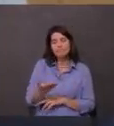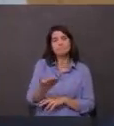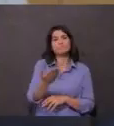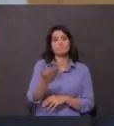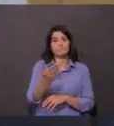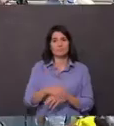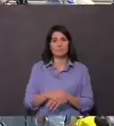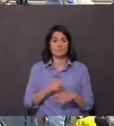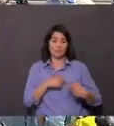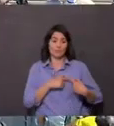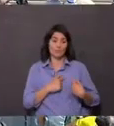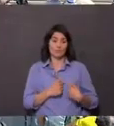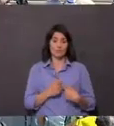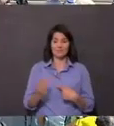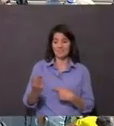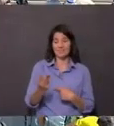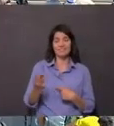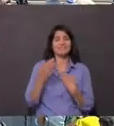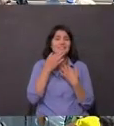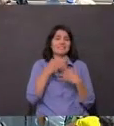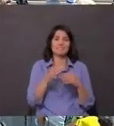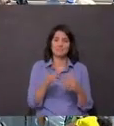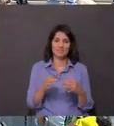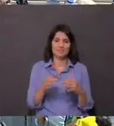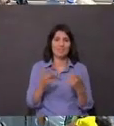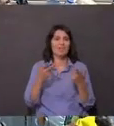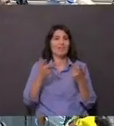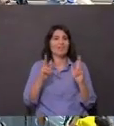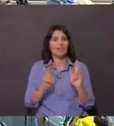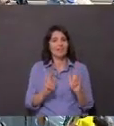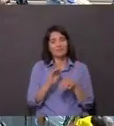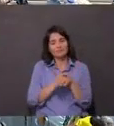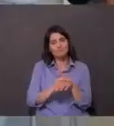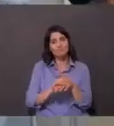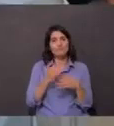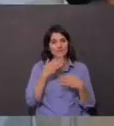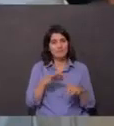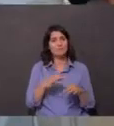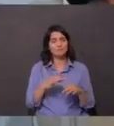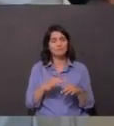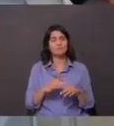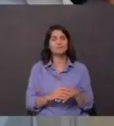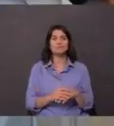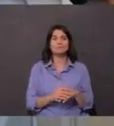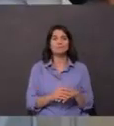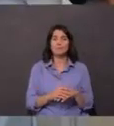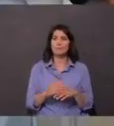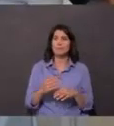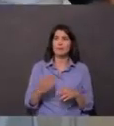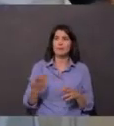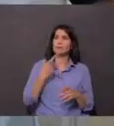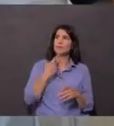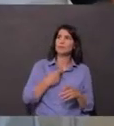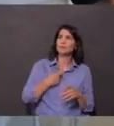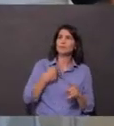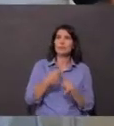Partindo de três corações simples, livres e humildes, que reconheceram no desafio e na provação que